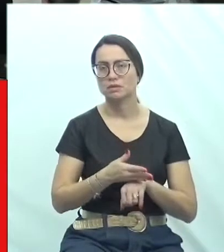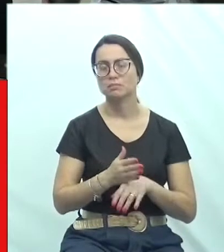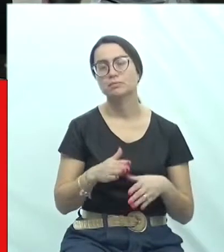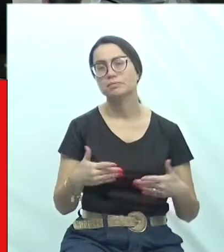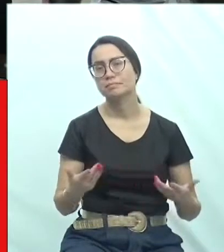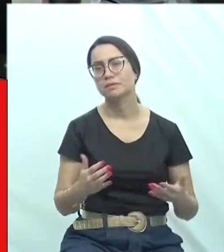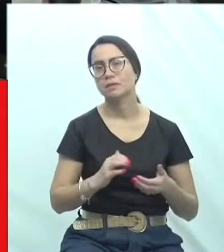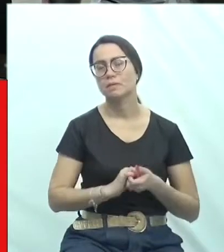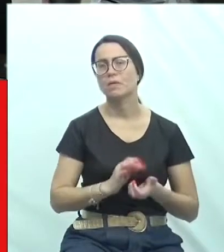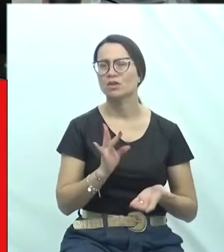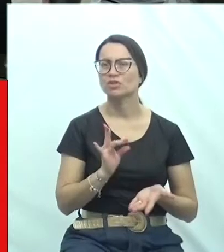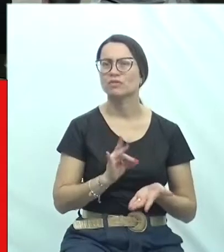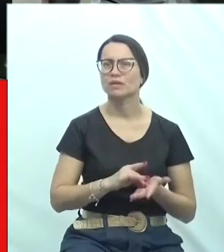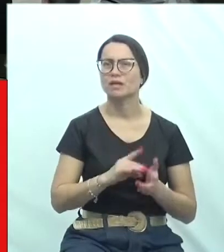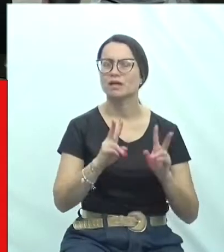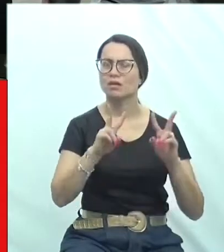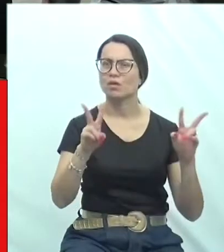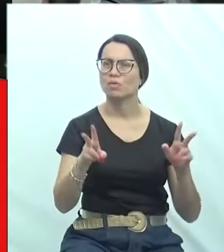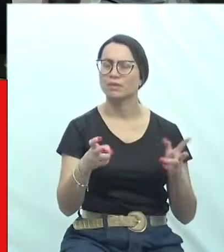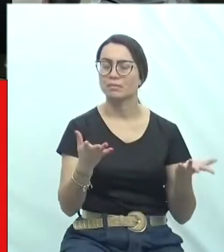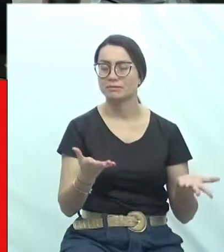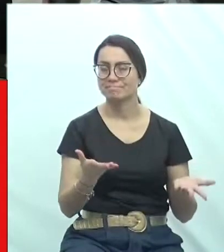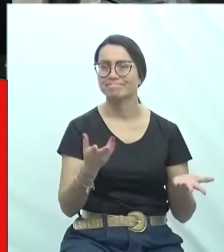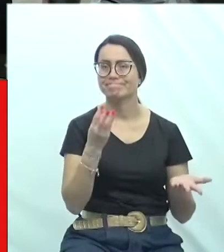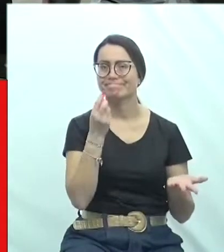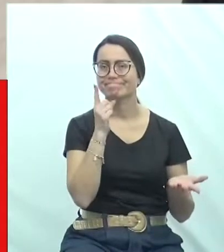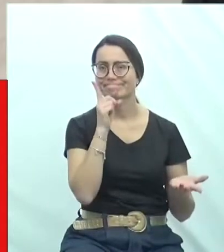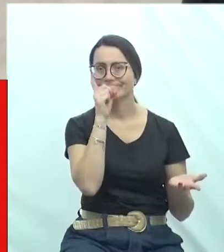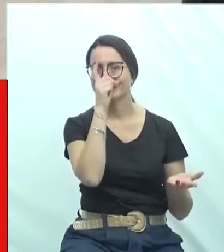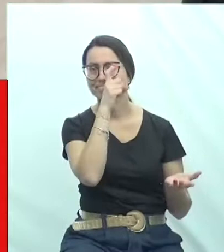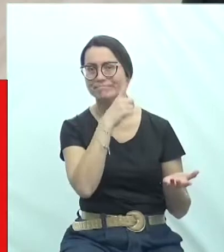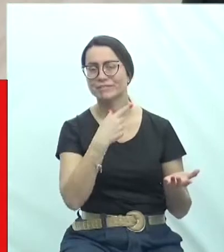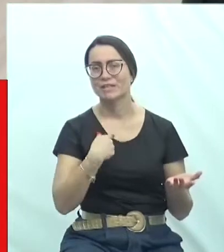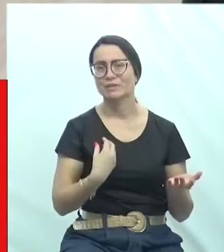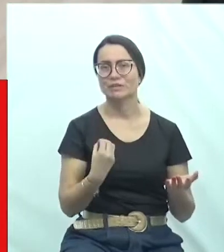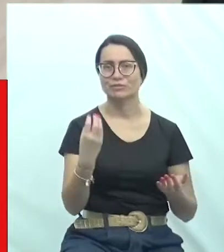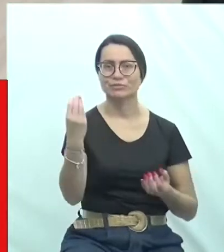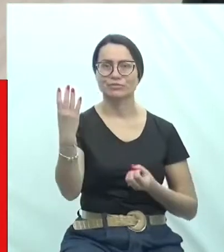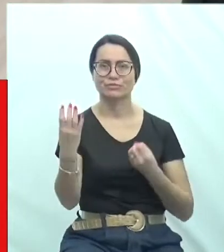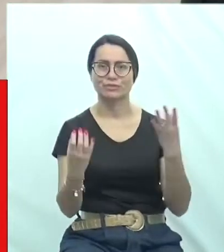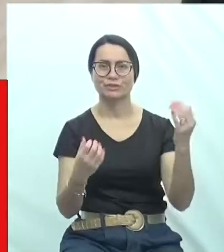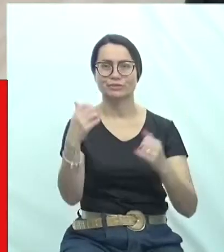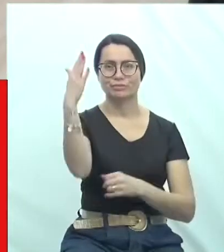Realmente é um tema delicado, complicado. Eu tenho viajado aí o Brasil,